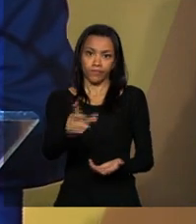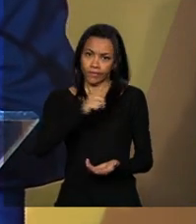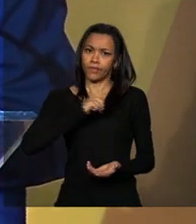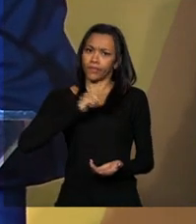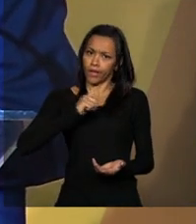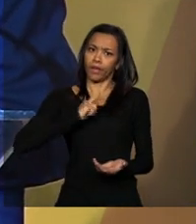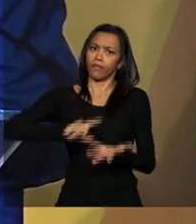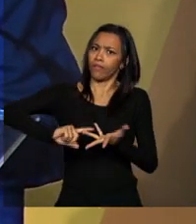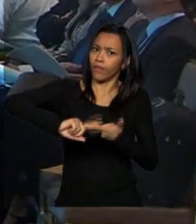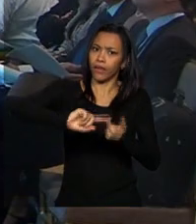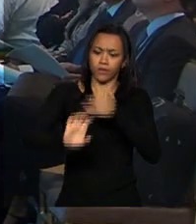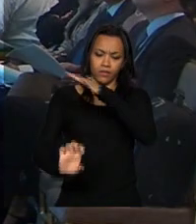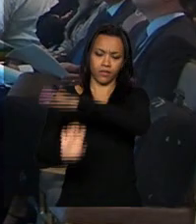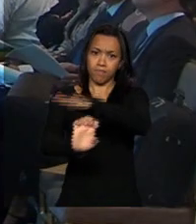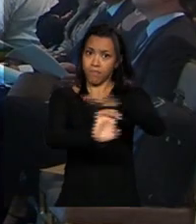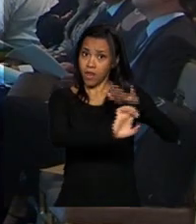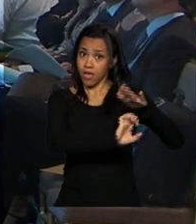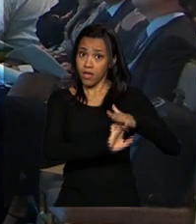parceiros nesse